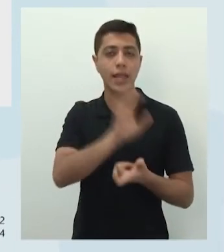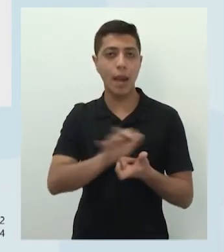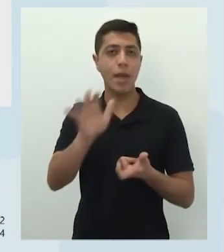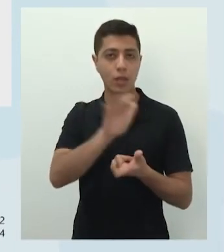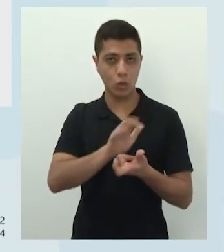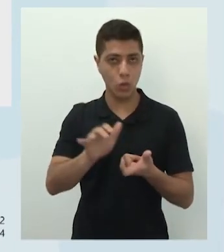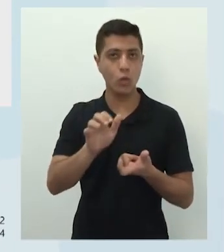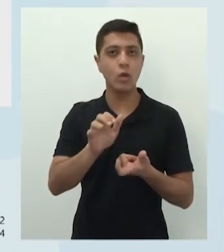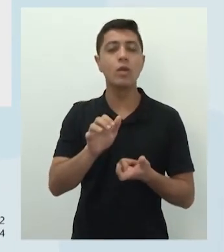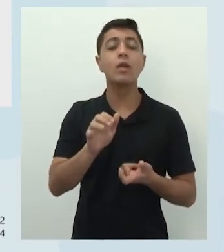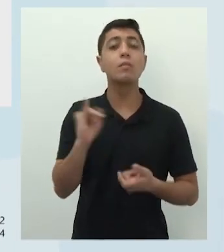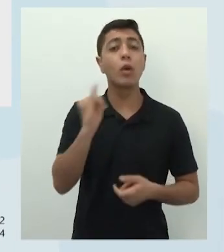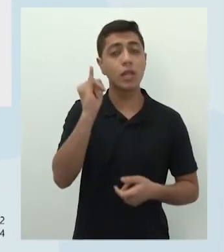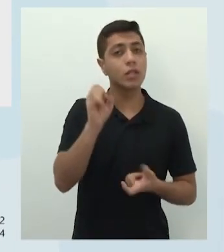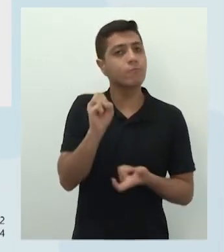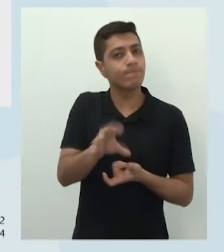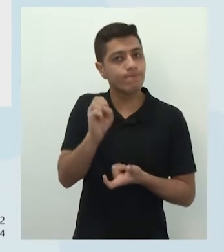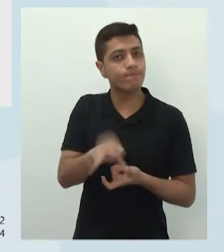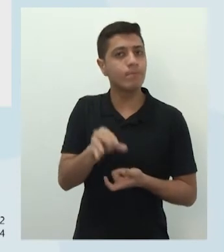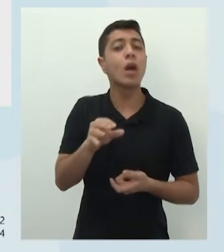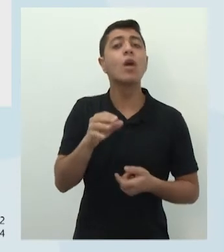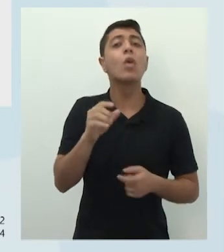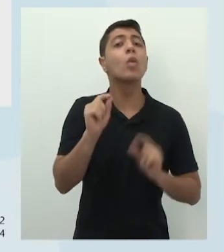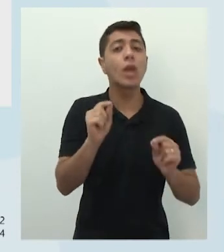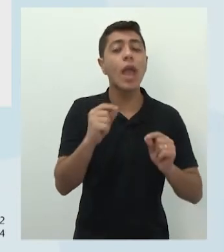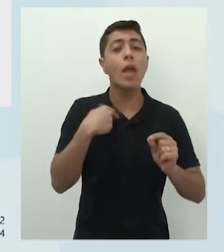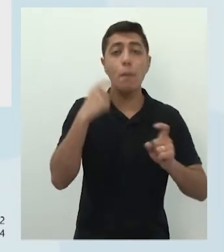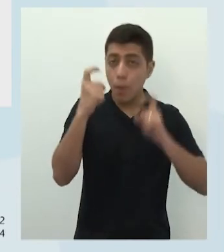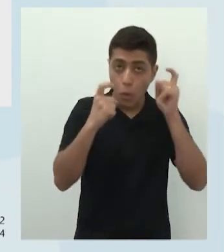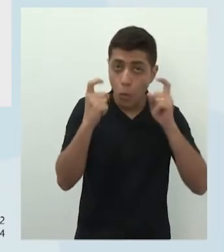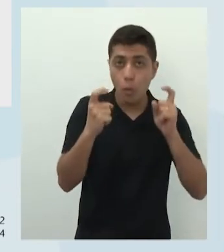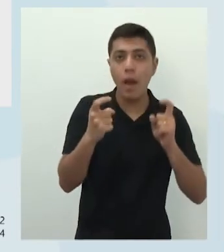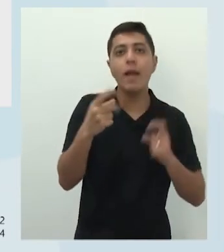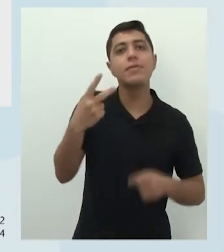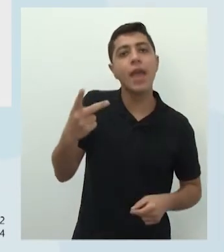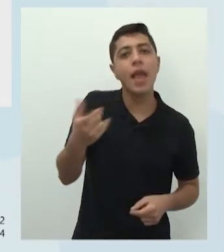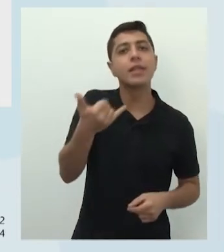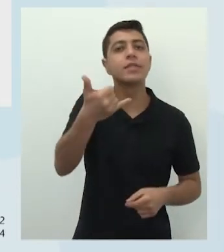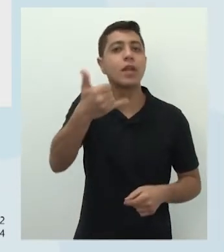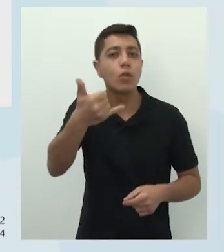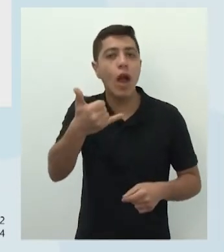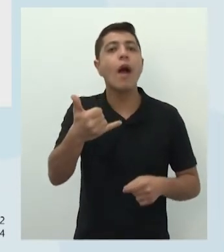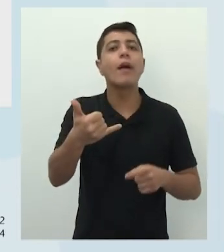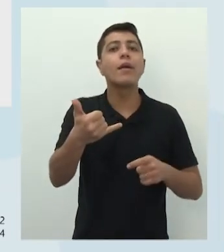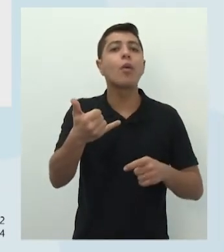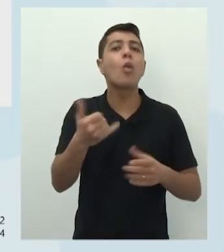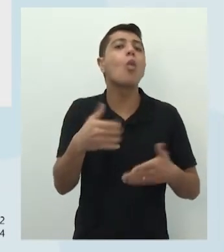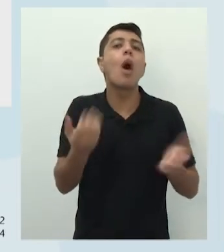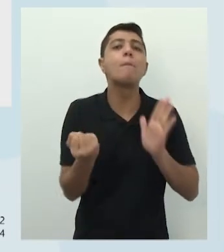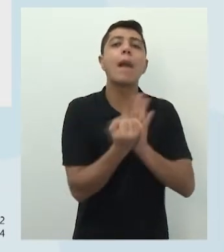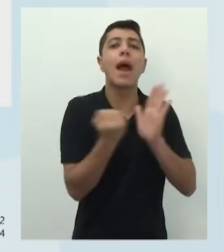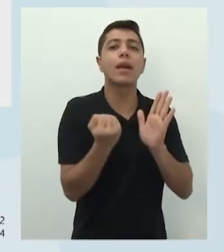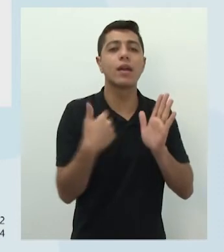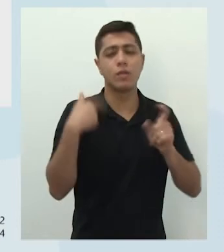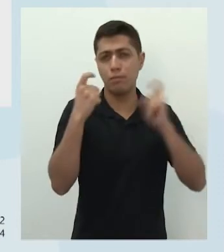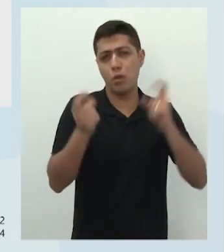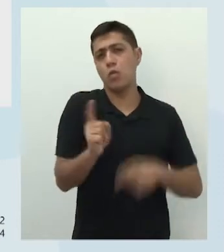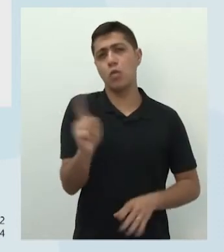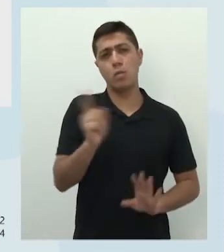que nós temos hoje de intolerância também é gerado por conta dessa inabilidade que os adolescentes têm